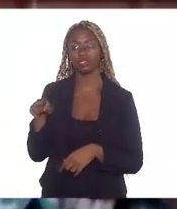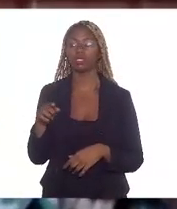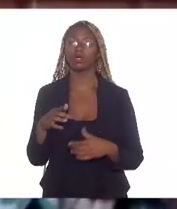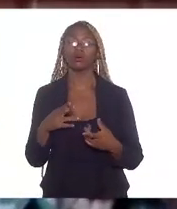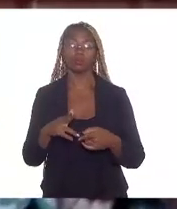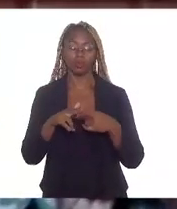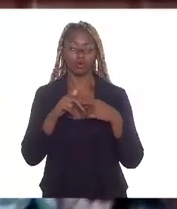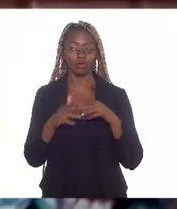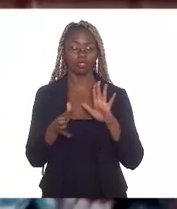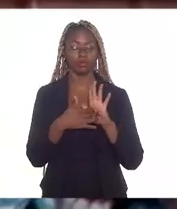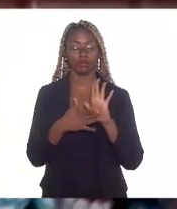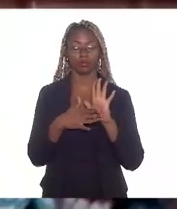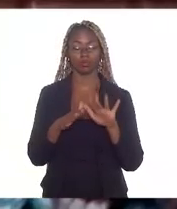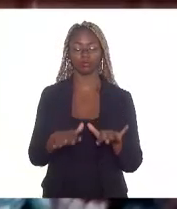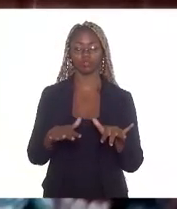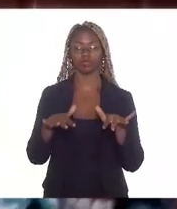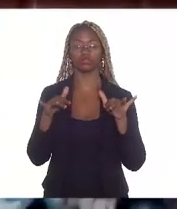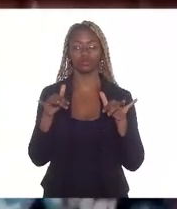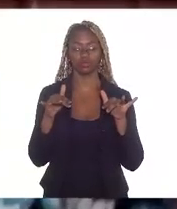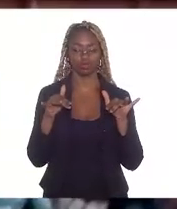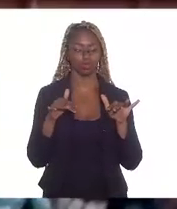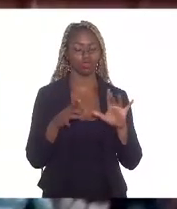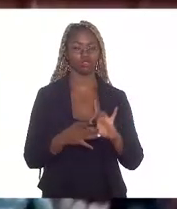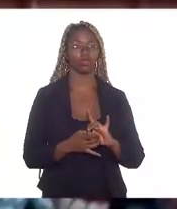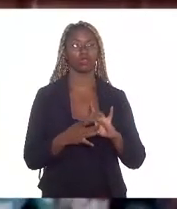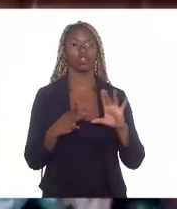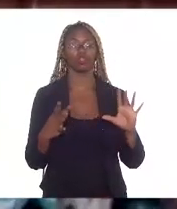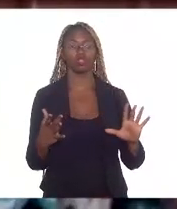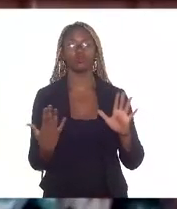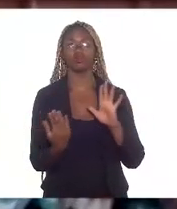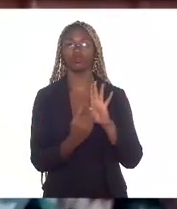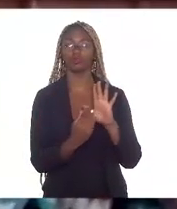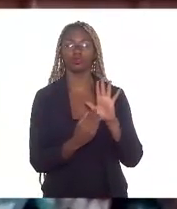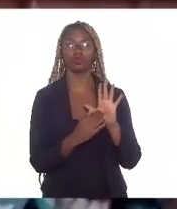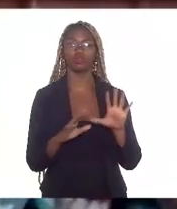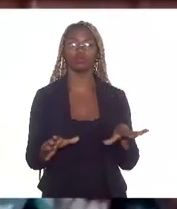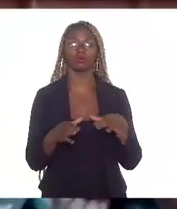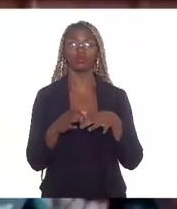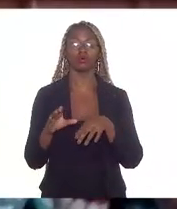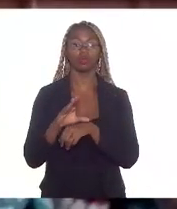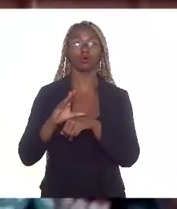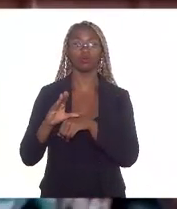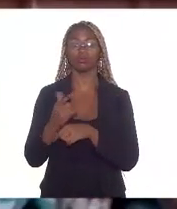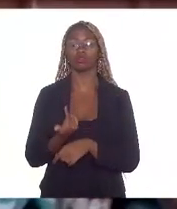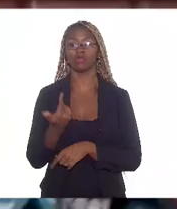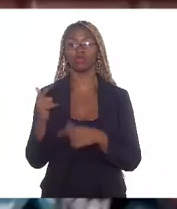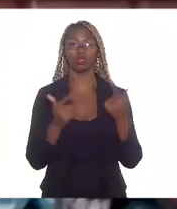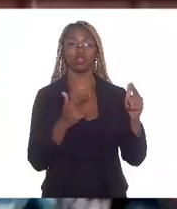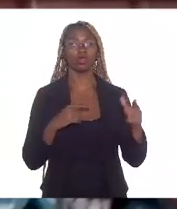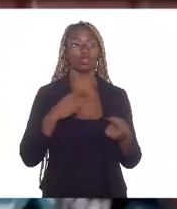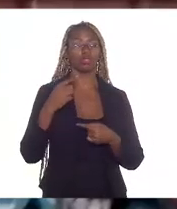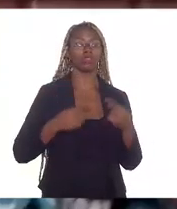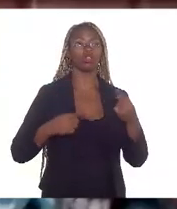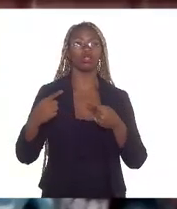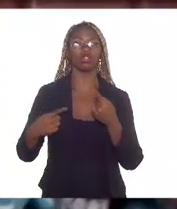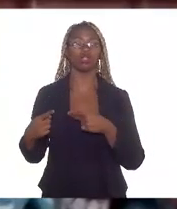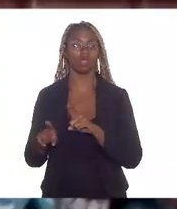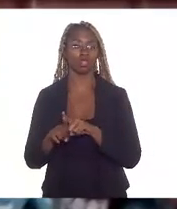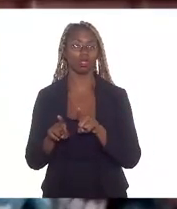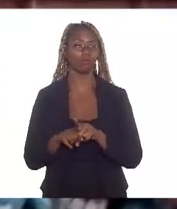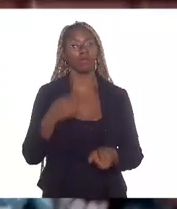proposta de audiência pública que inserisse algumas outras comissões na discussão. Acho que não sei se o presidente